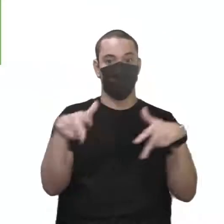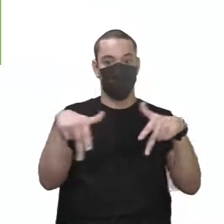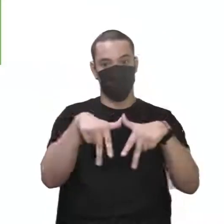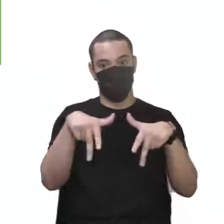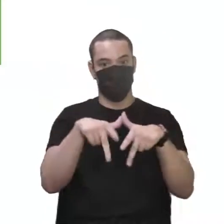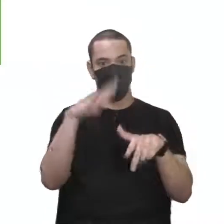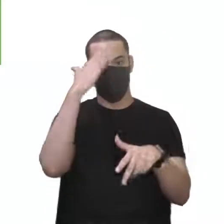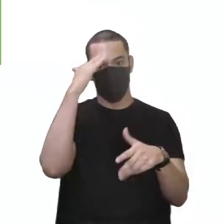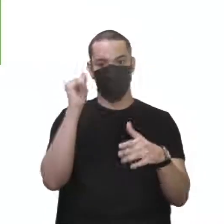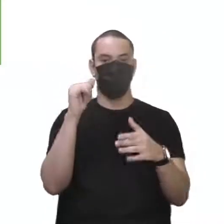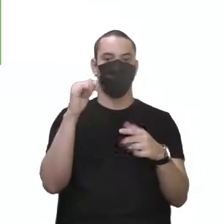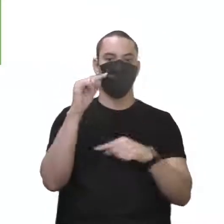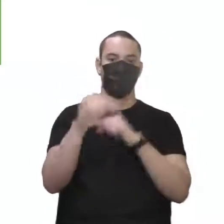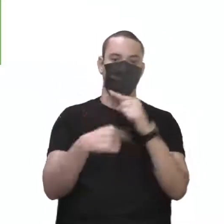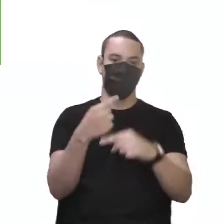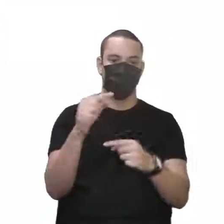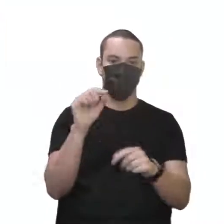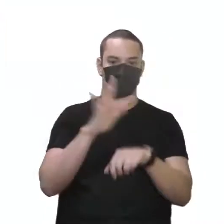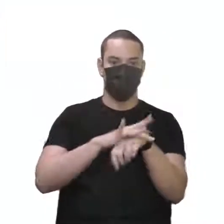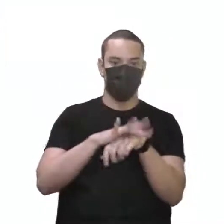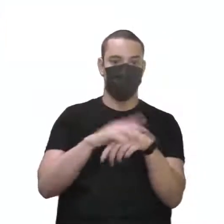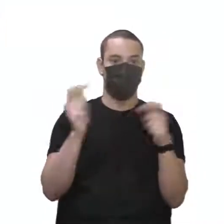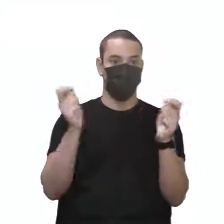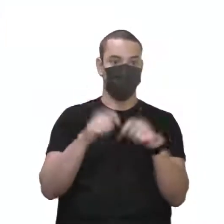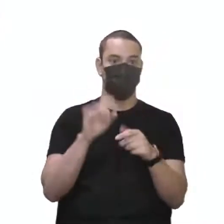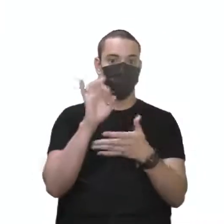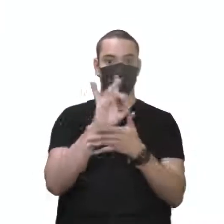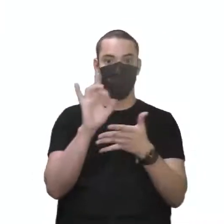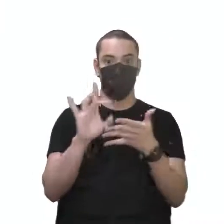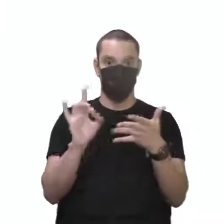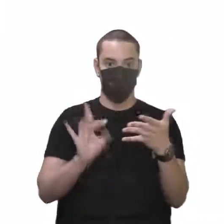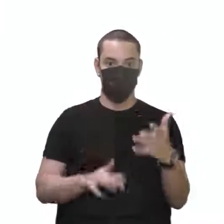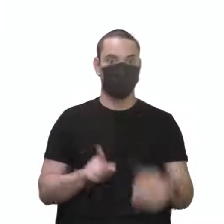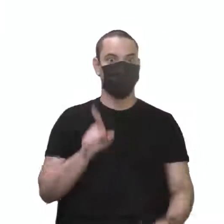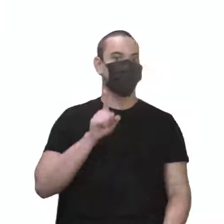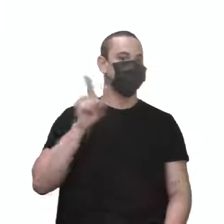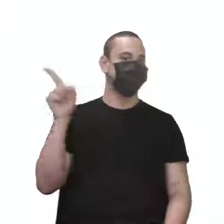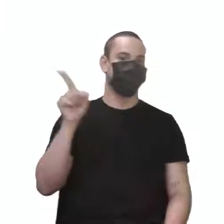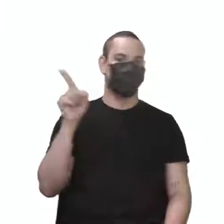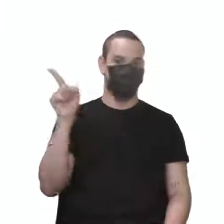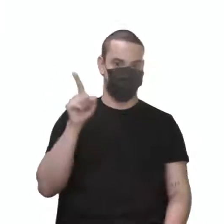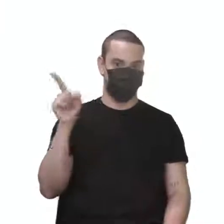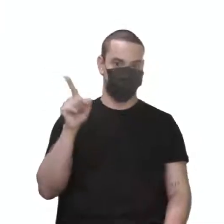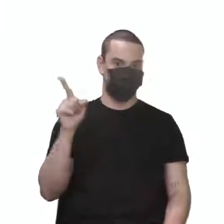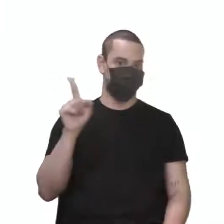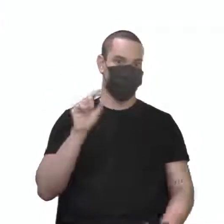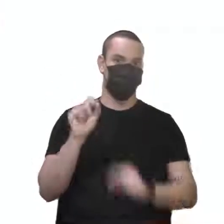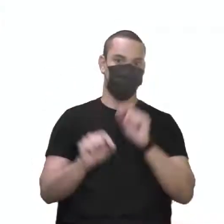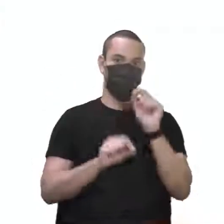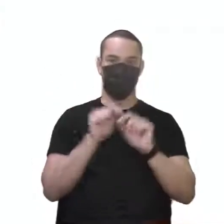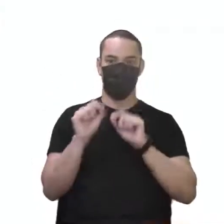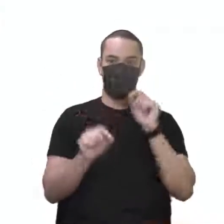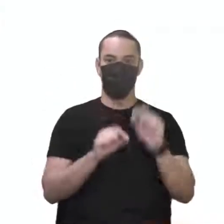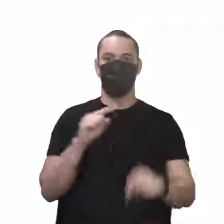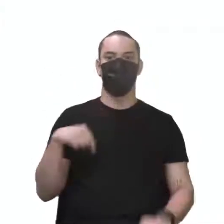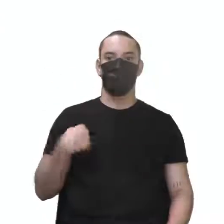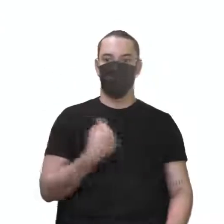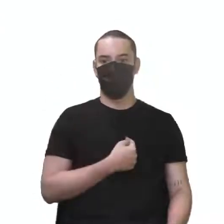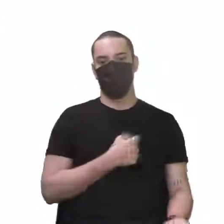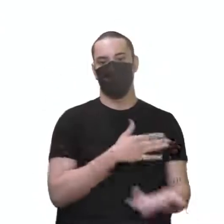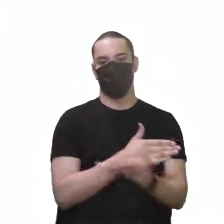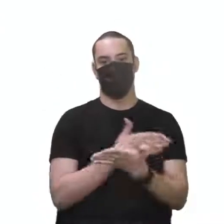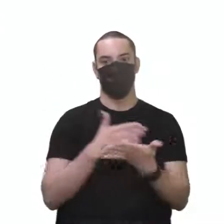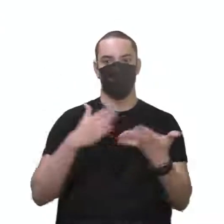e identificando as anomalias ligadas a cada herança. E aí, galera, a gente entra